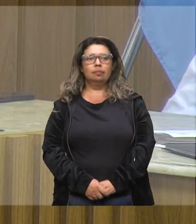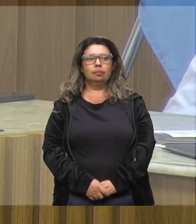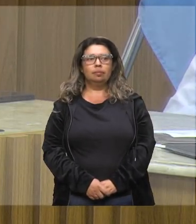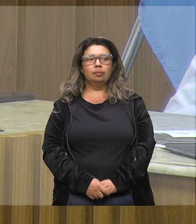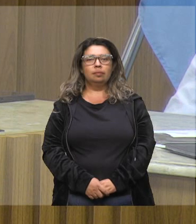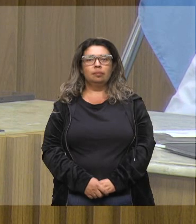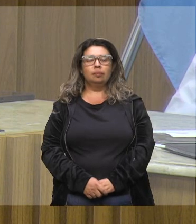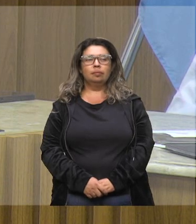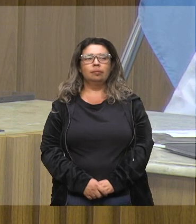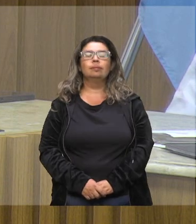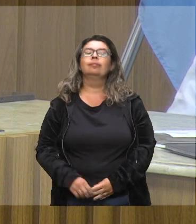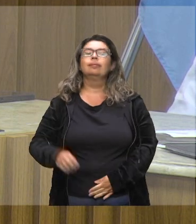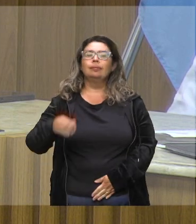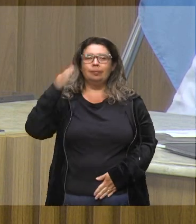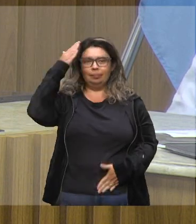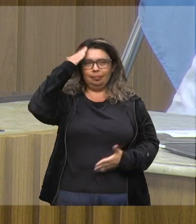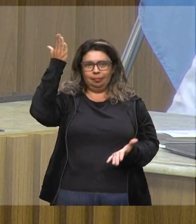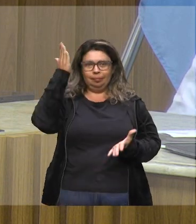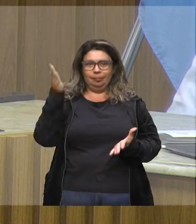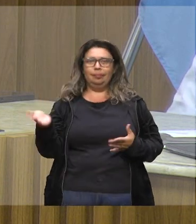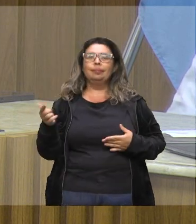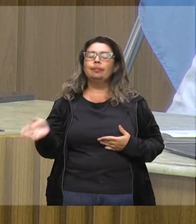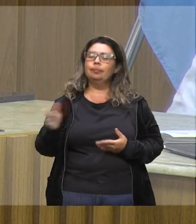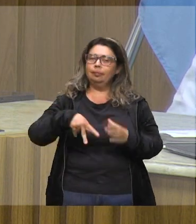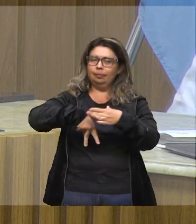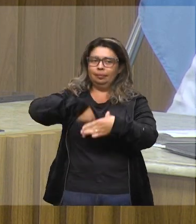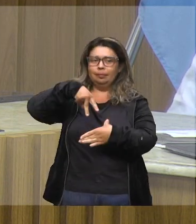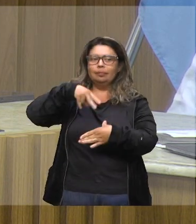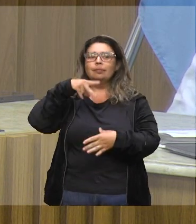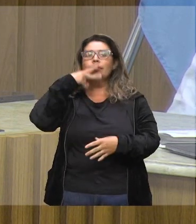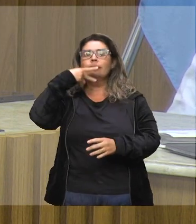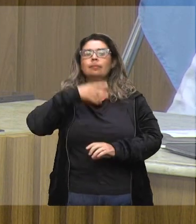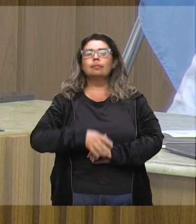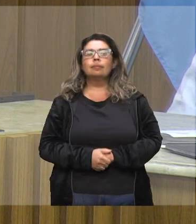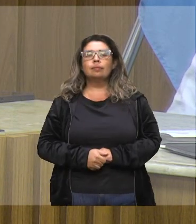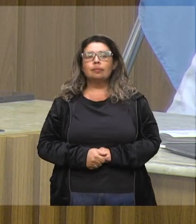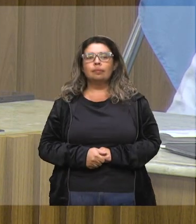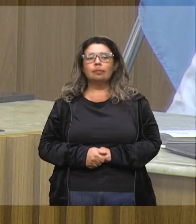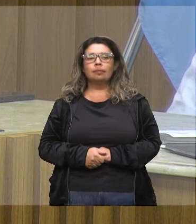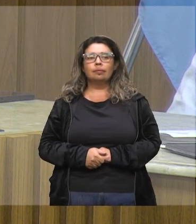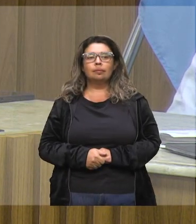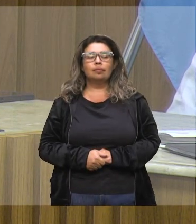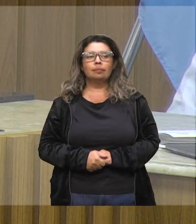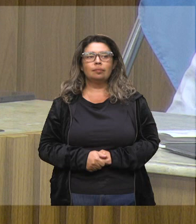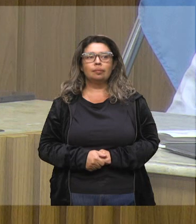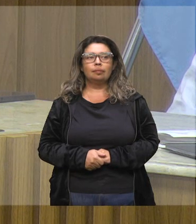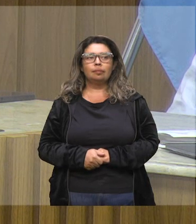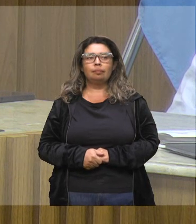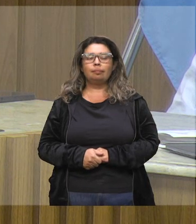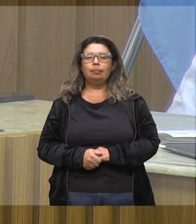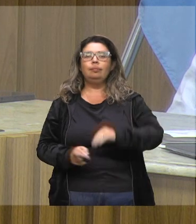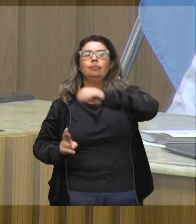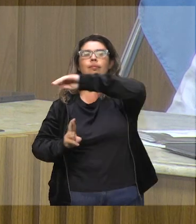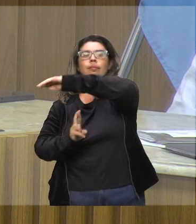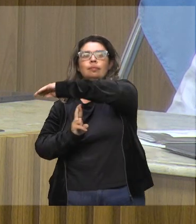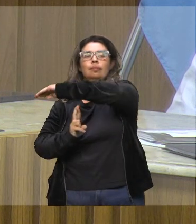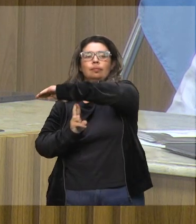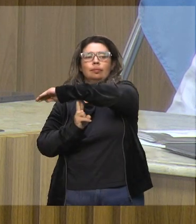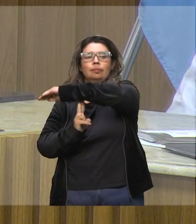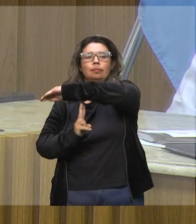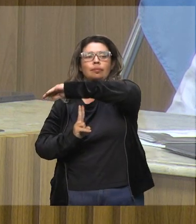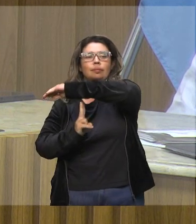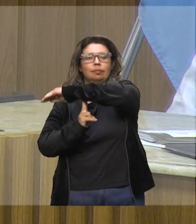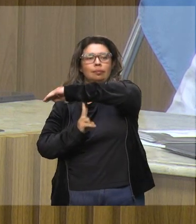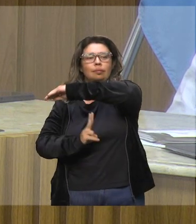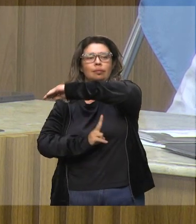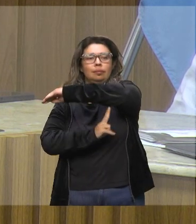Senhor presidente, muito obrigado. Eu volto a essa tribuna para falar da ponte da